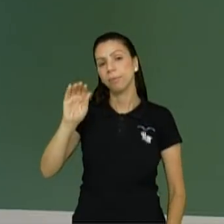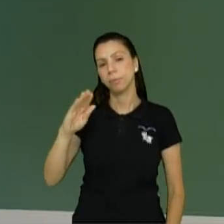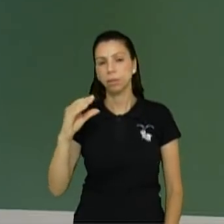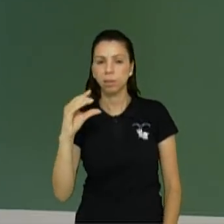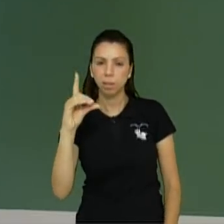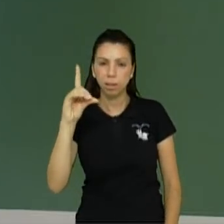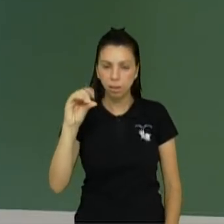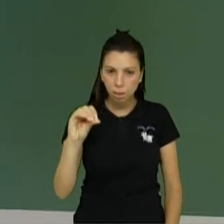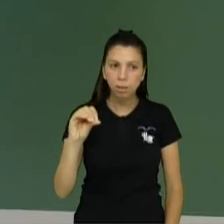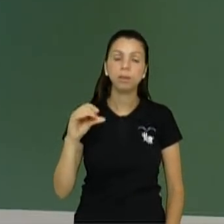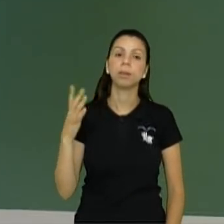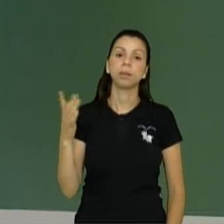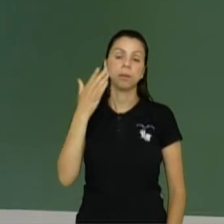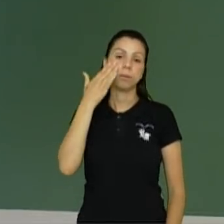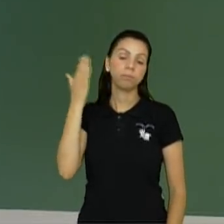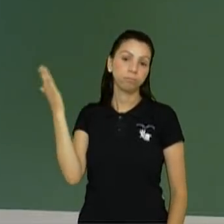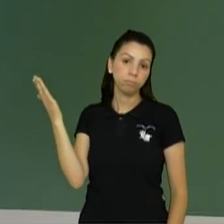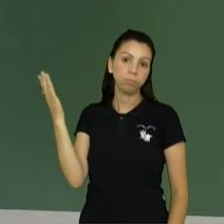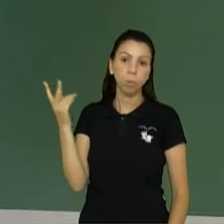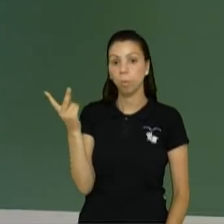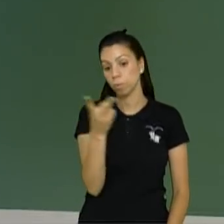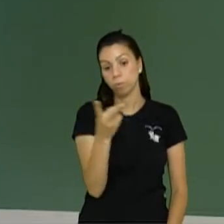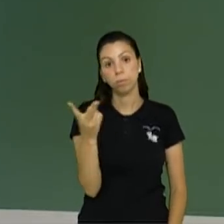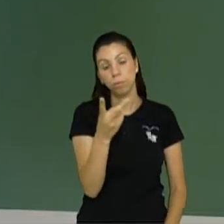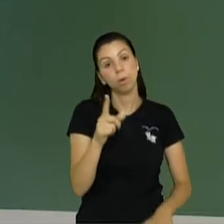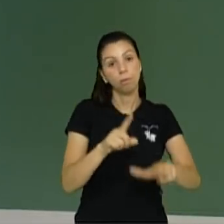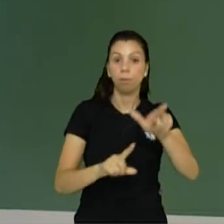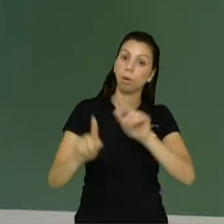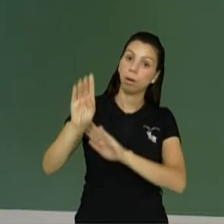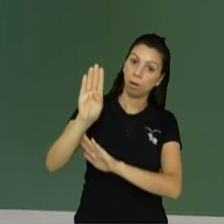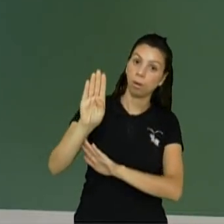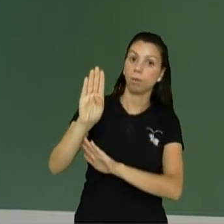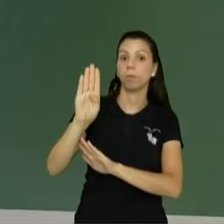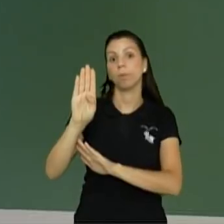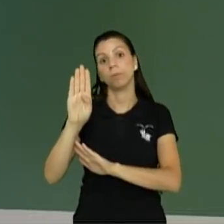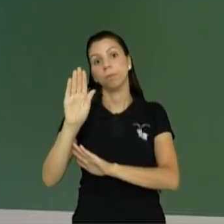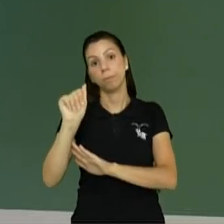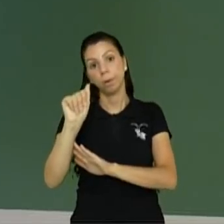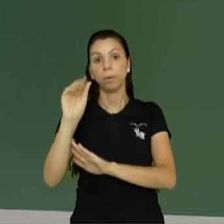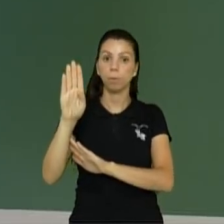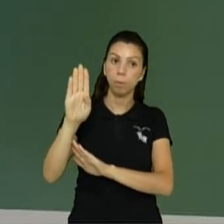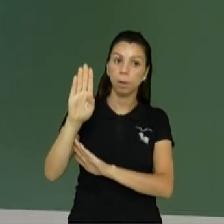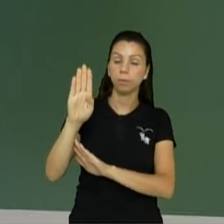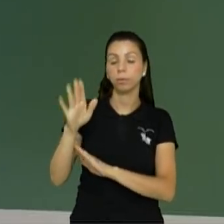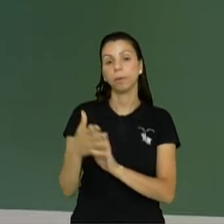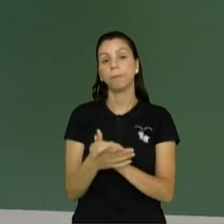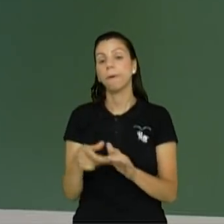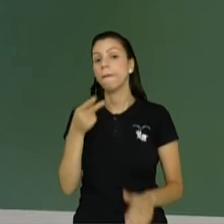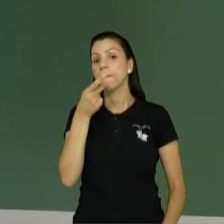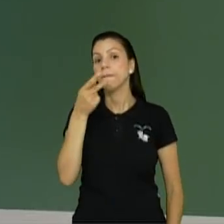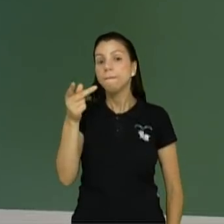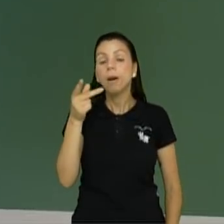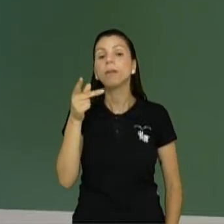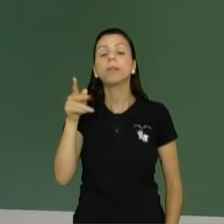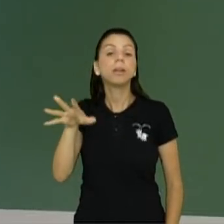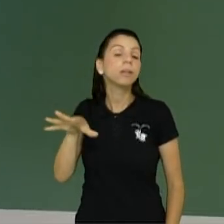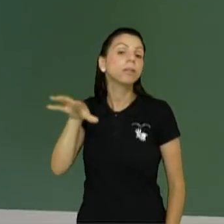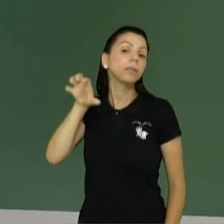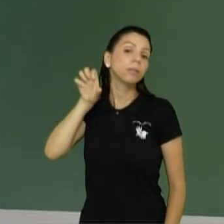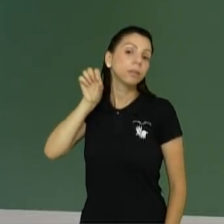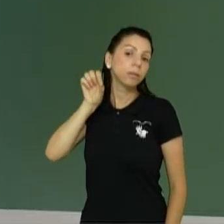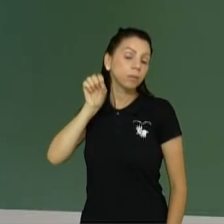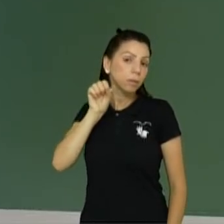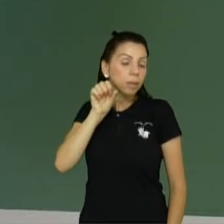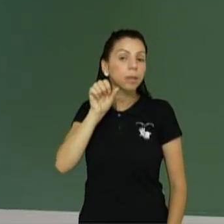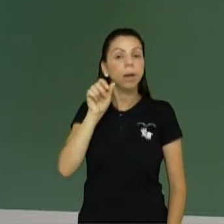a gente só falou de inseto e crustáceo, só pode ser a A ou a B. Quando a gente fala de respiração traqueal, é